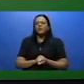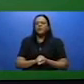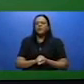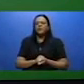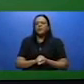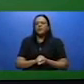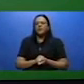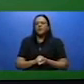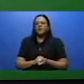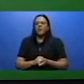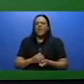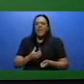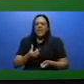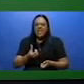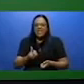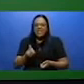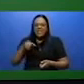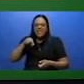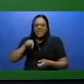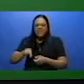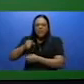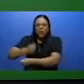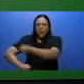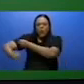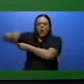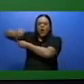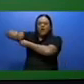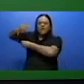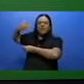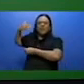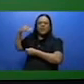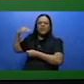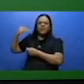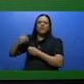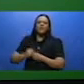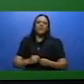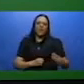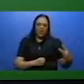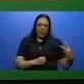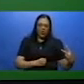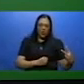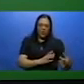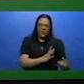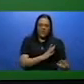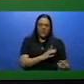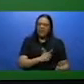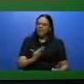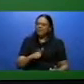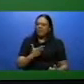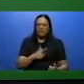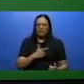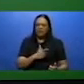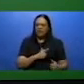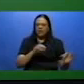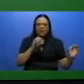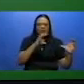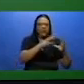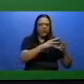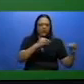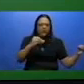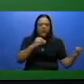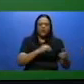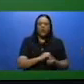Aproximadamente 6.000 anos. 2 delas, que já não existem mais, chamavam-se, olha